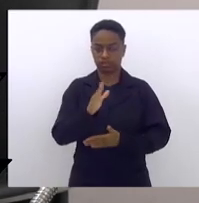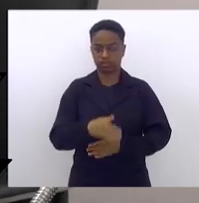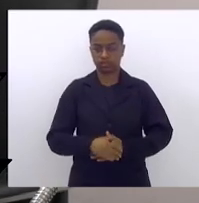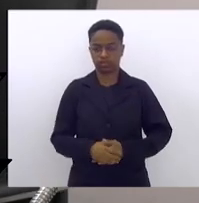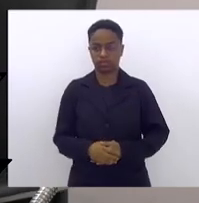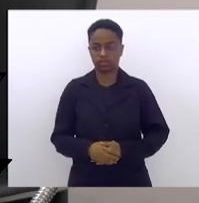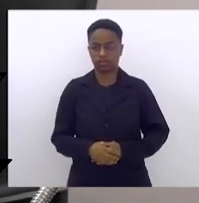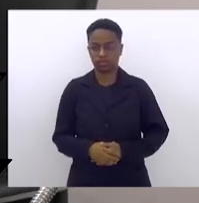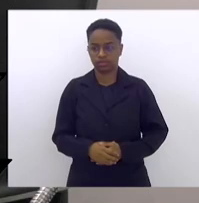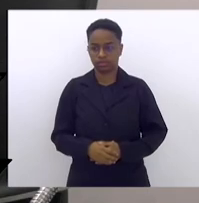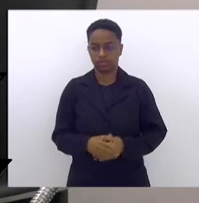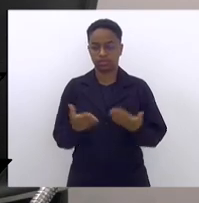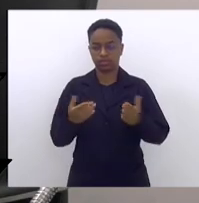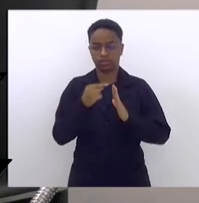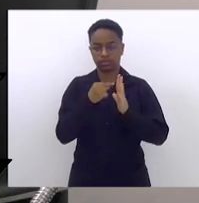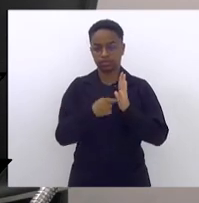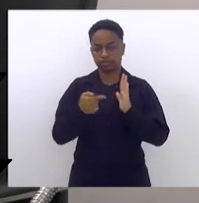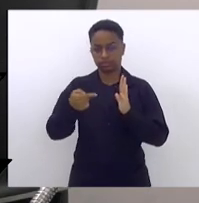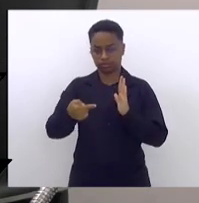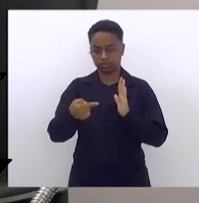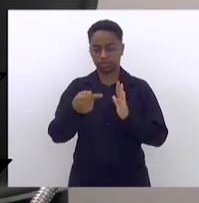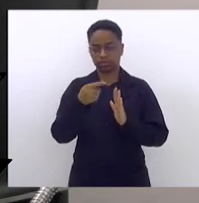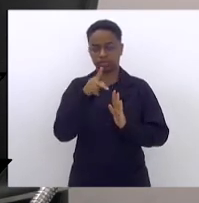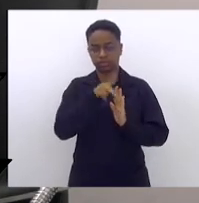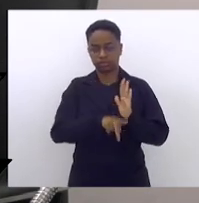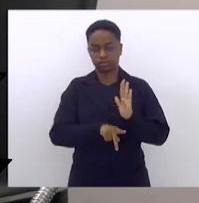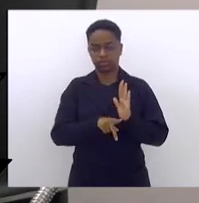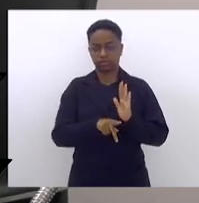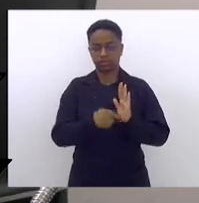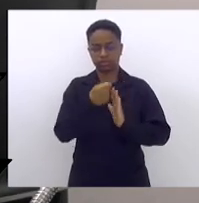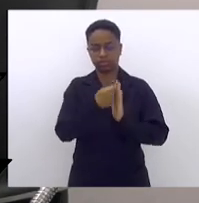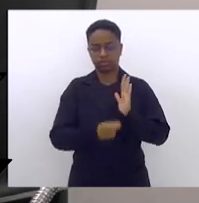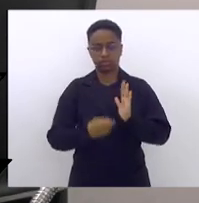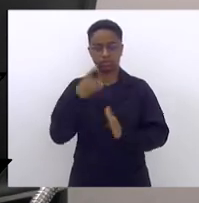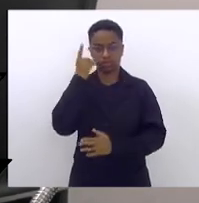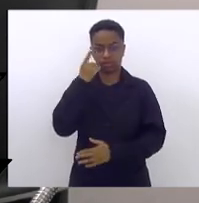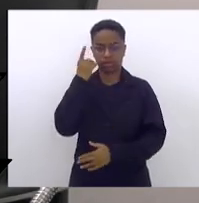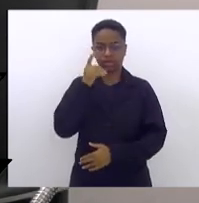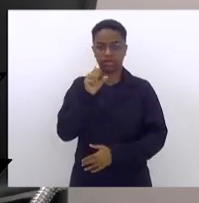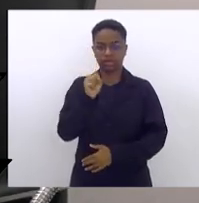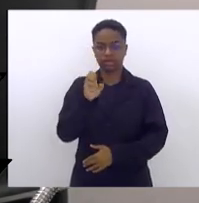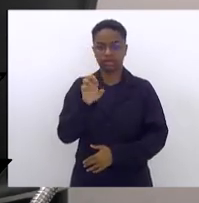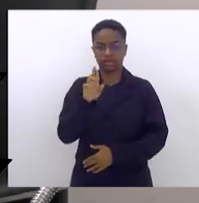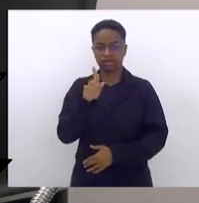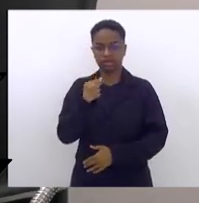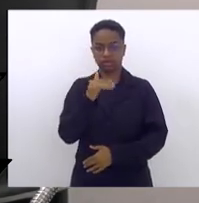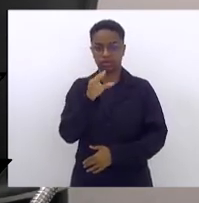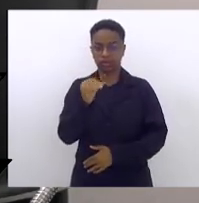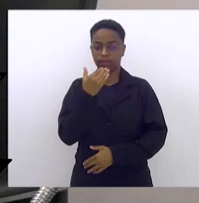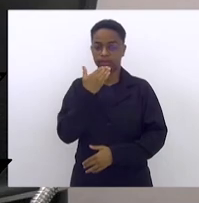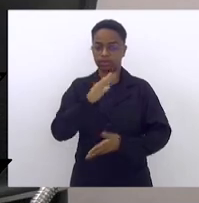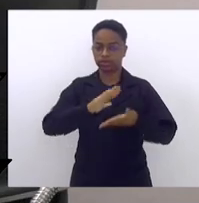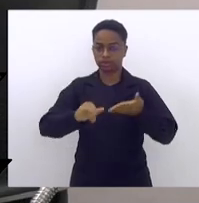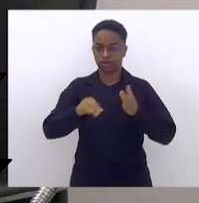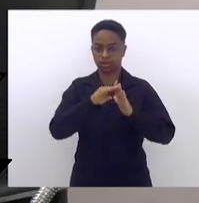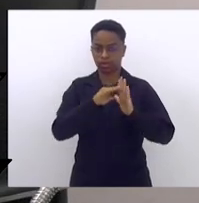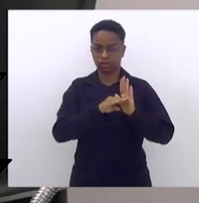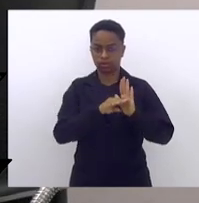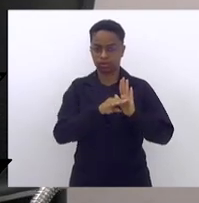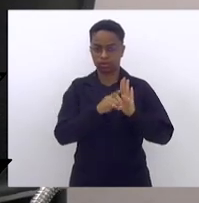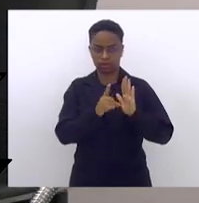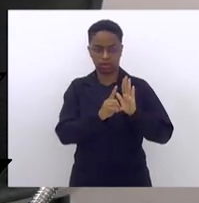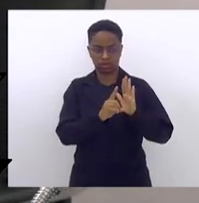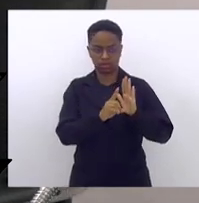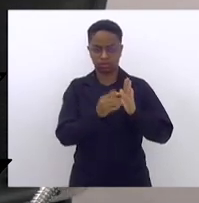Aprovado. Passo ao 7 da pauta, projeto de relatoria do deputado doutor Serginho, que não pediu que retirasse de pauta. Pediu? O deputado